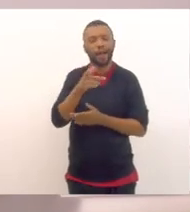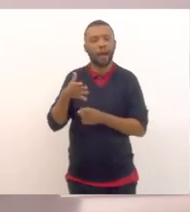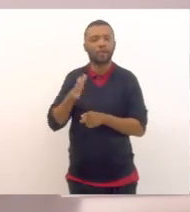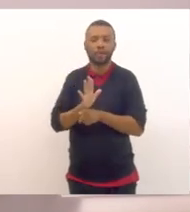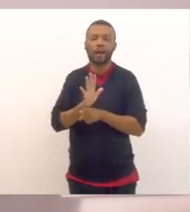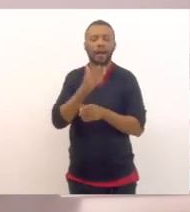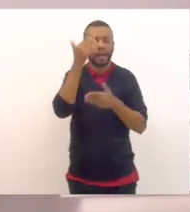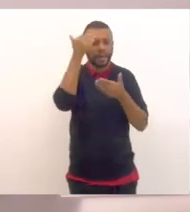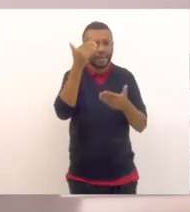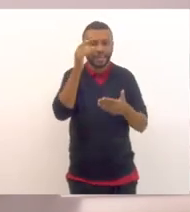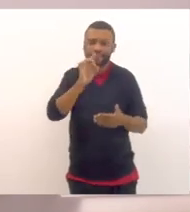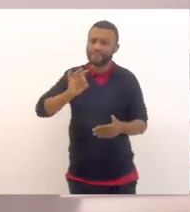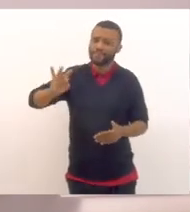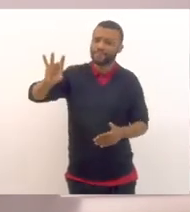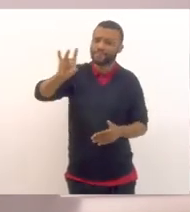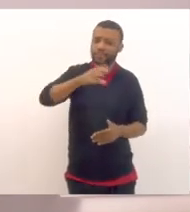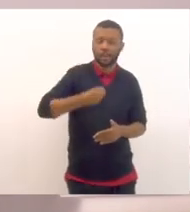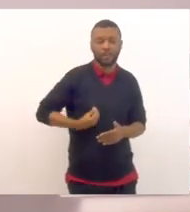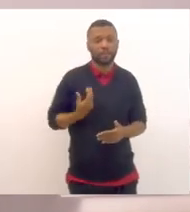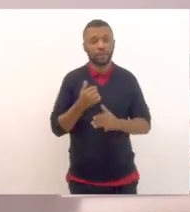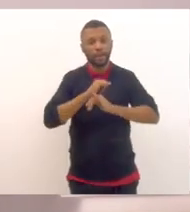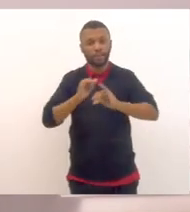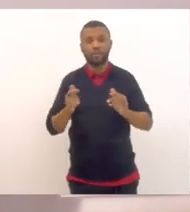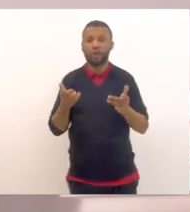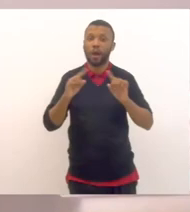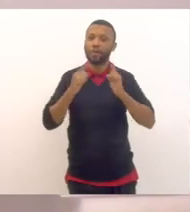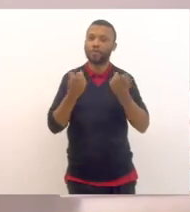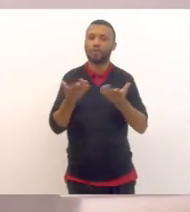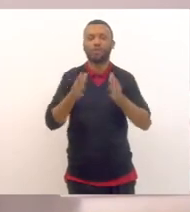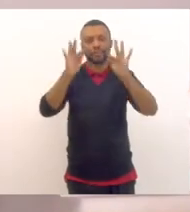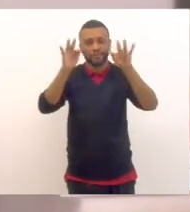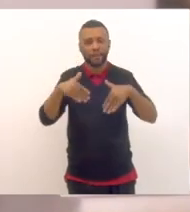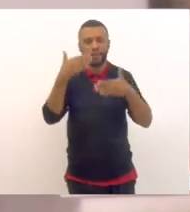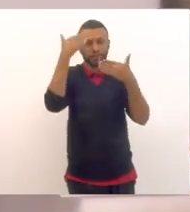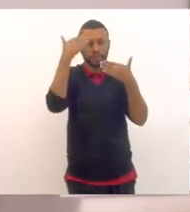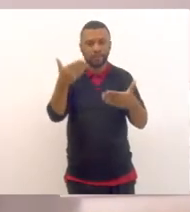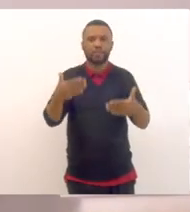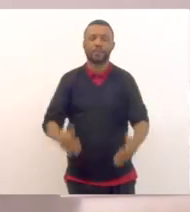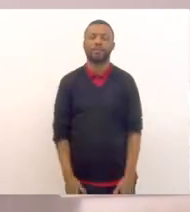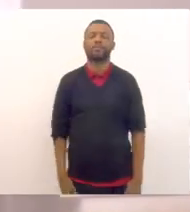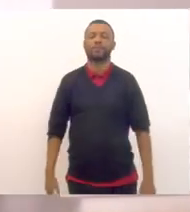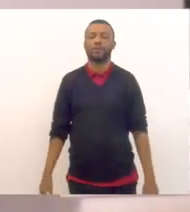a SuperVia agressiva presa estojo está encerrado audiência de hoje muito obrigado